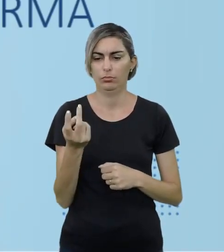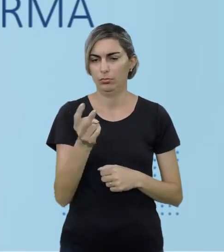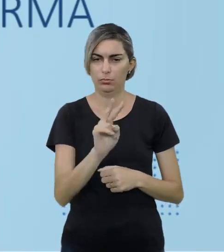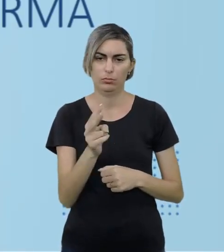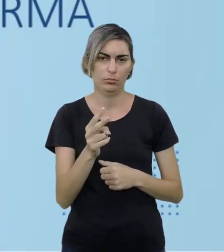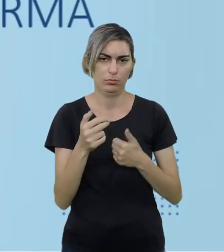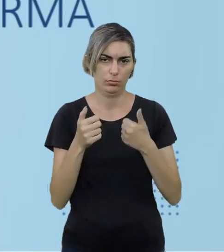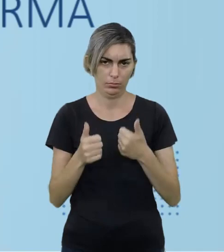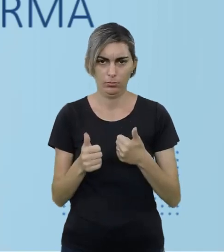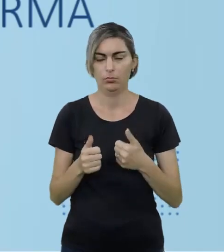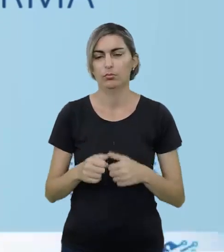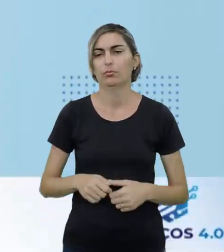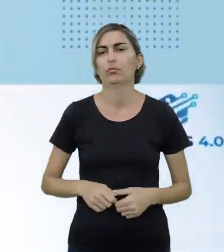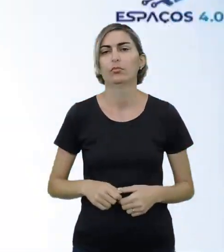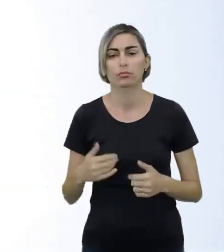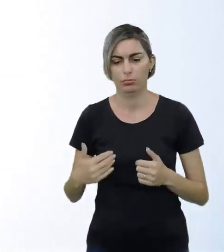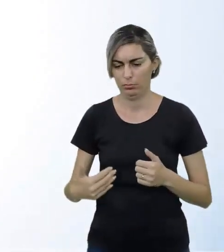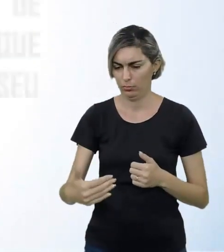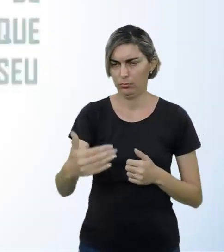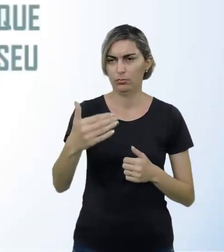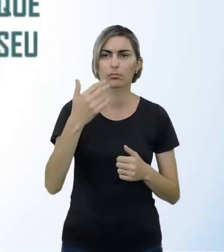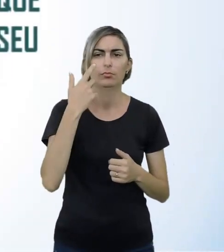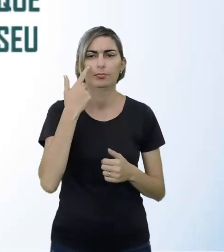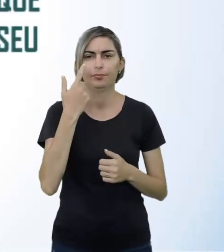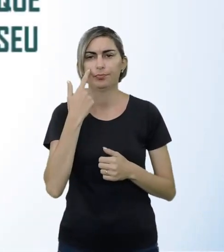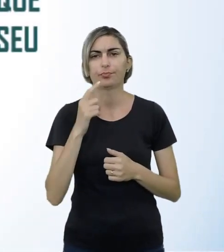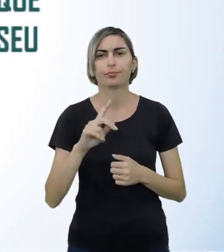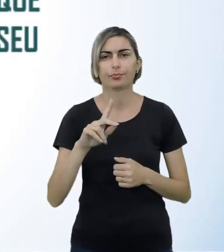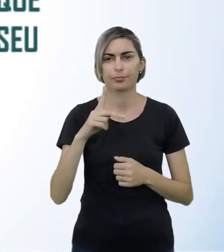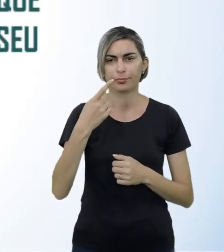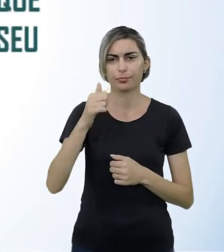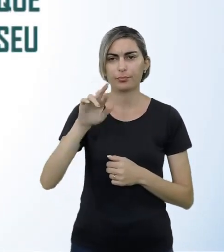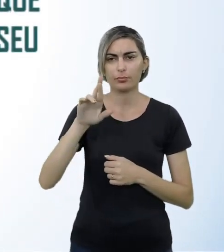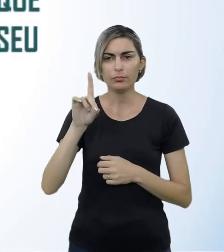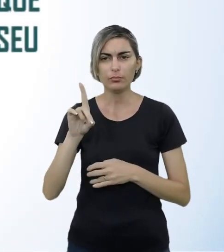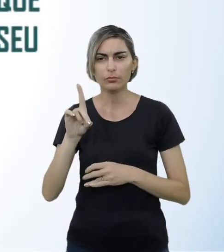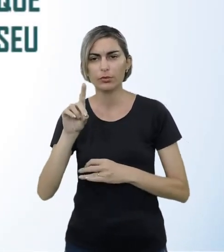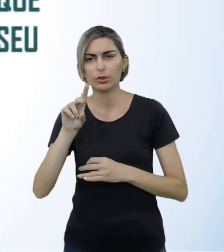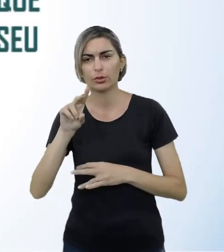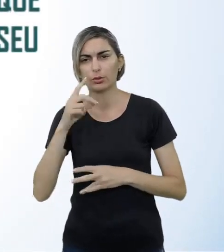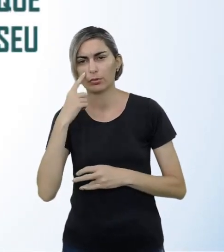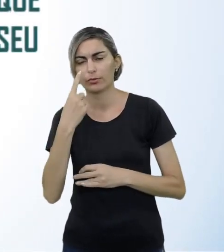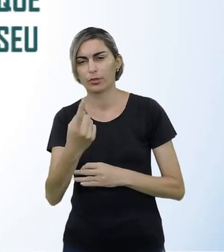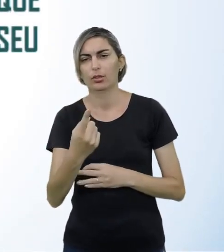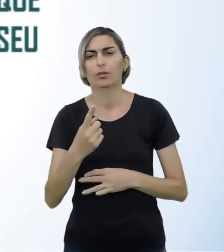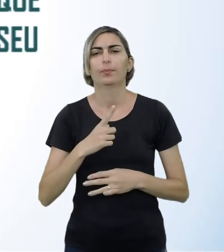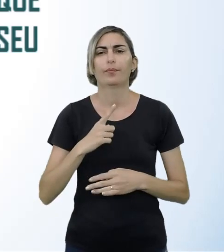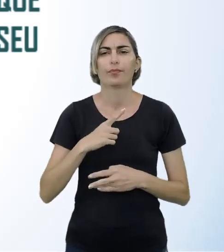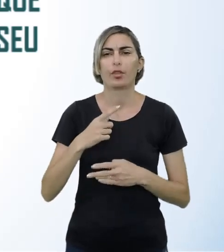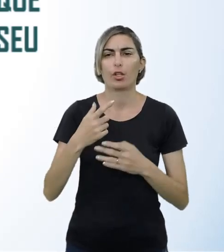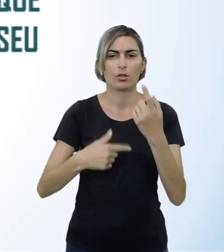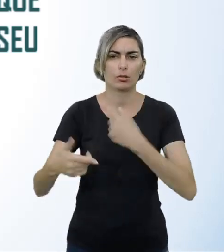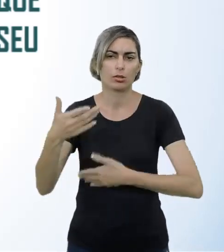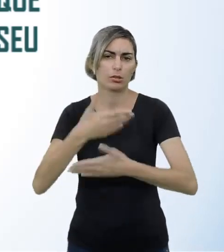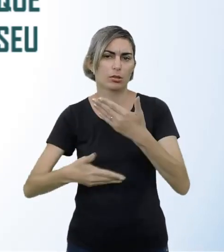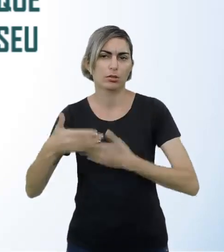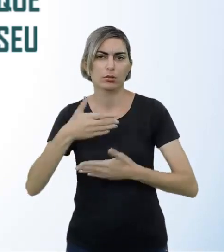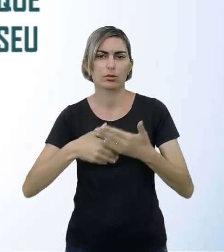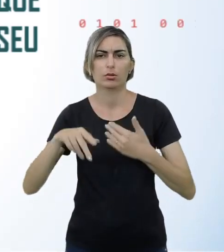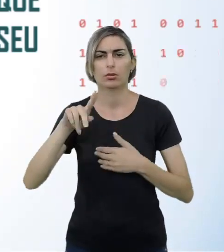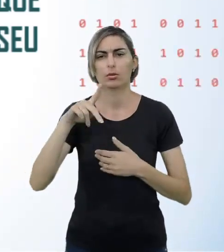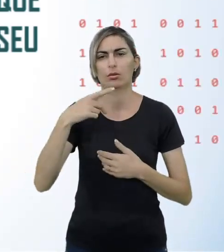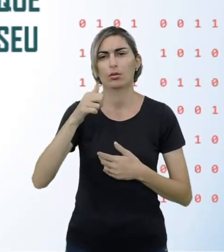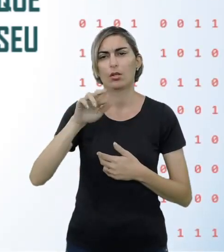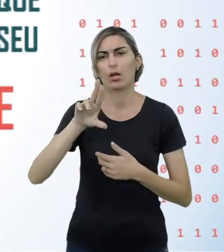duas formas, tá? Falando um pouquinho sobre o Arduino, a gente pode falar que o Arduino é um projeto de computação física ou embarcada que interage com o ambiente a partir do